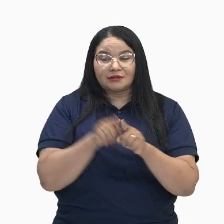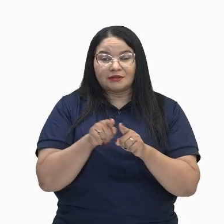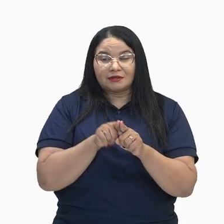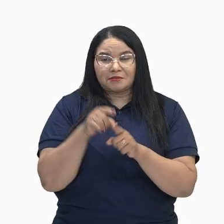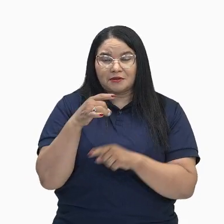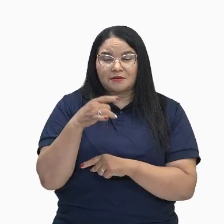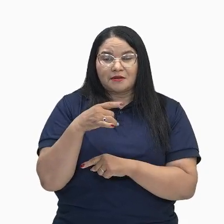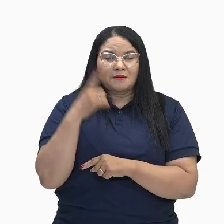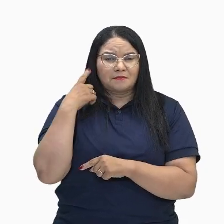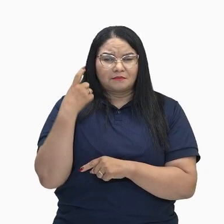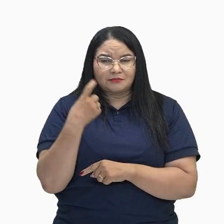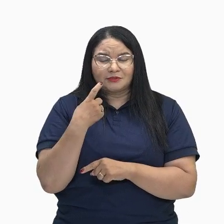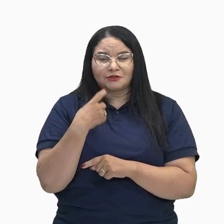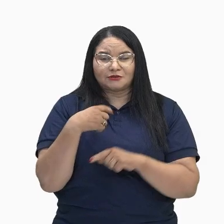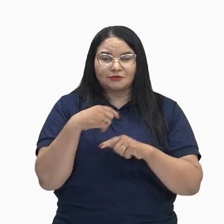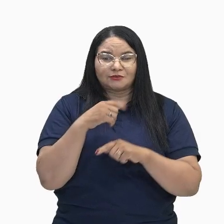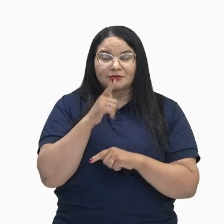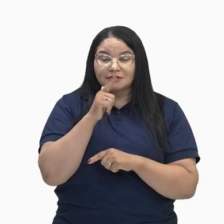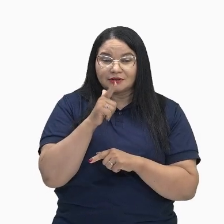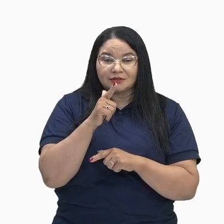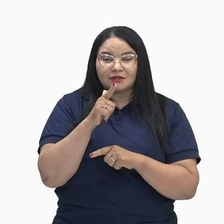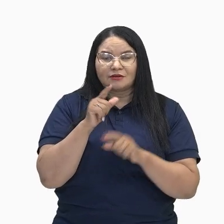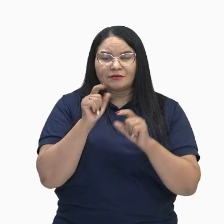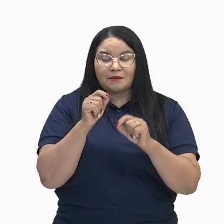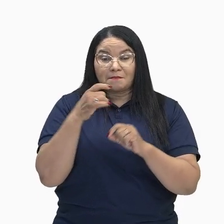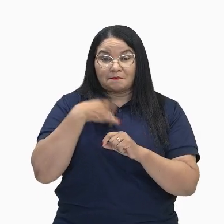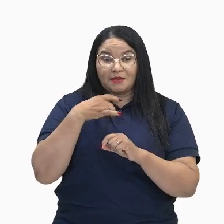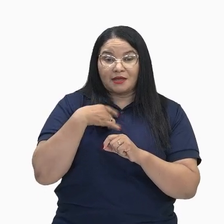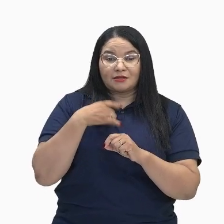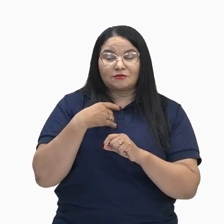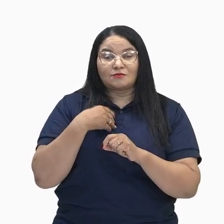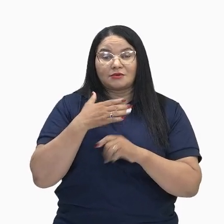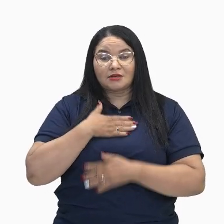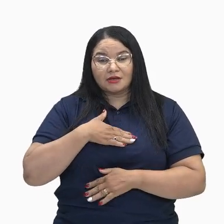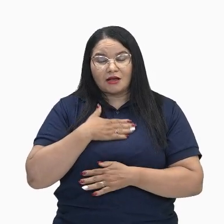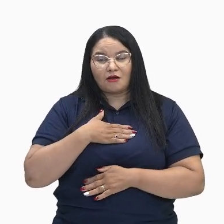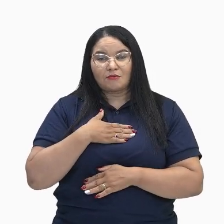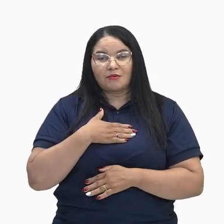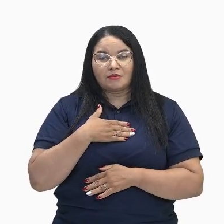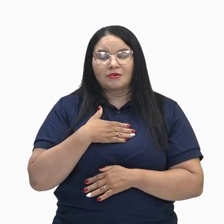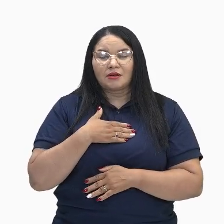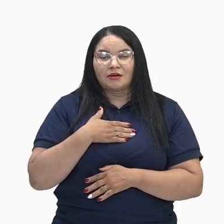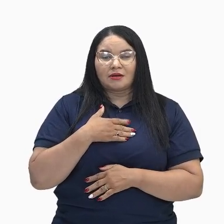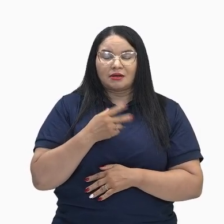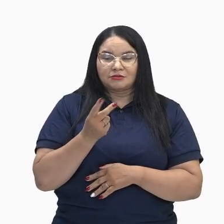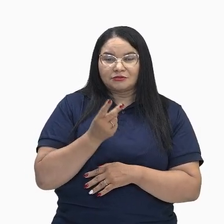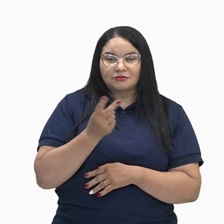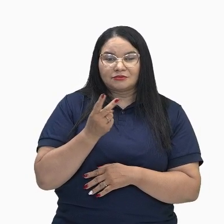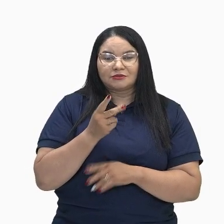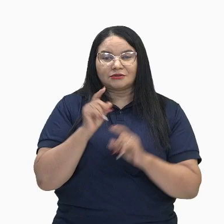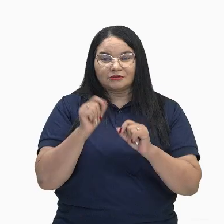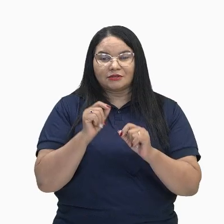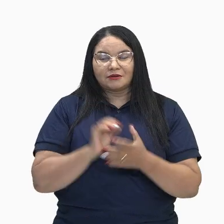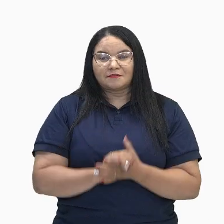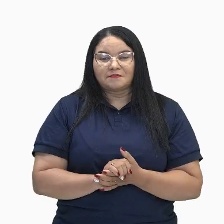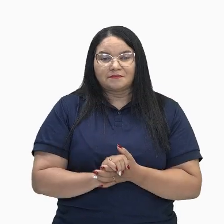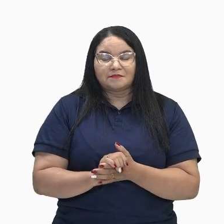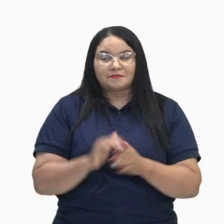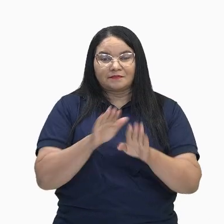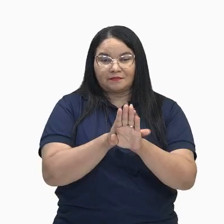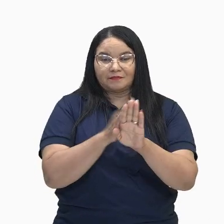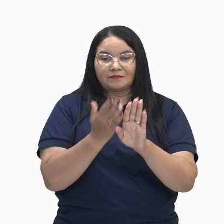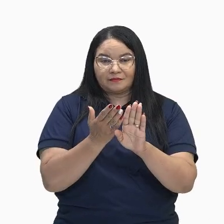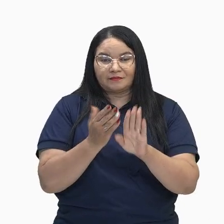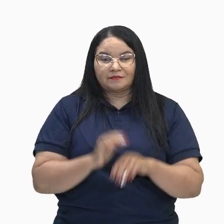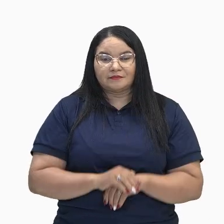medo e calma ao mesmo tempo. Medo e calma, né? Então, aqui é a antítese.